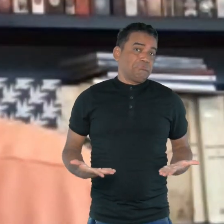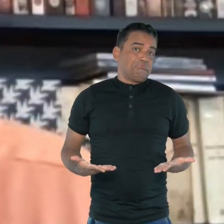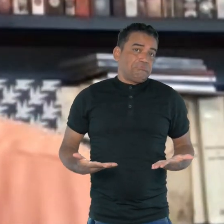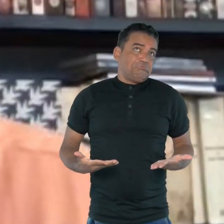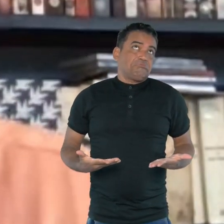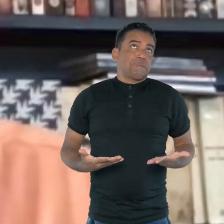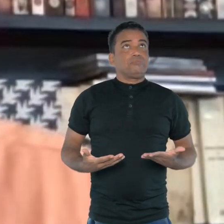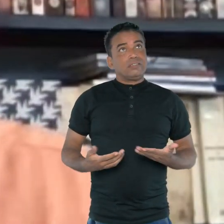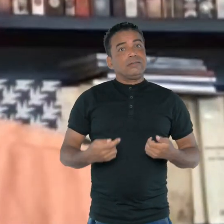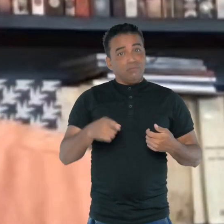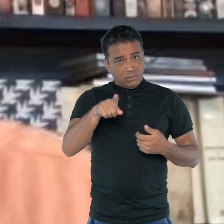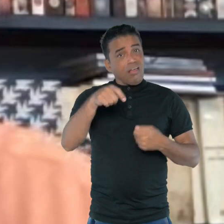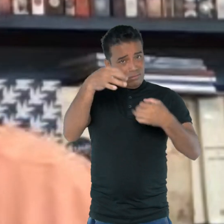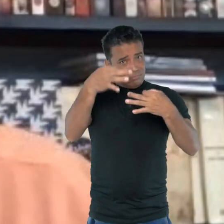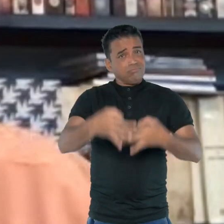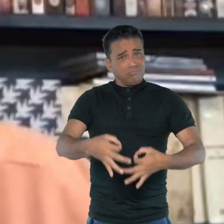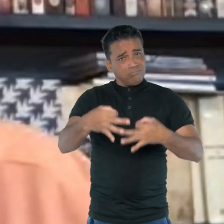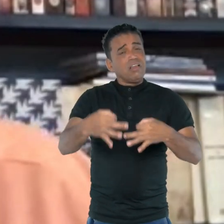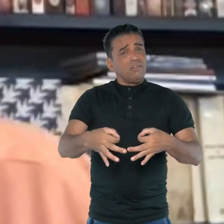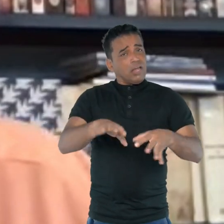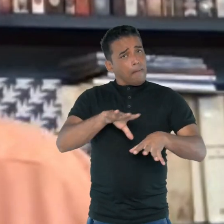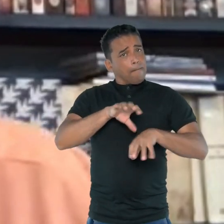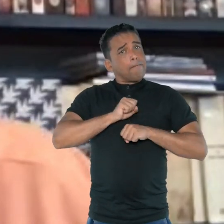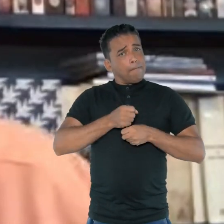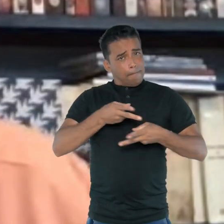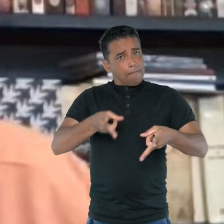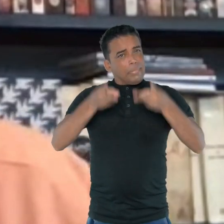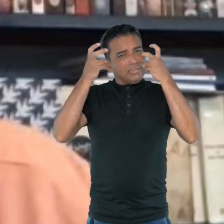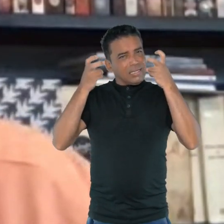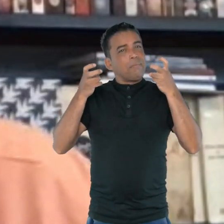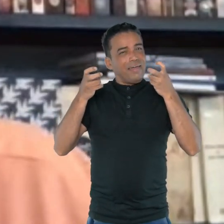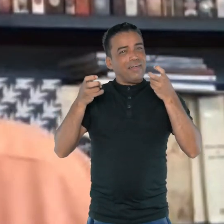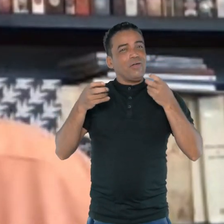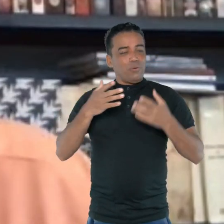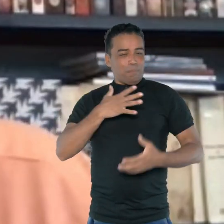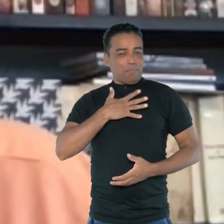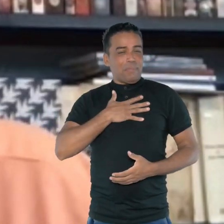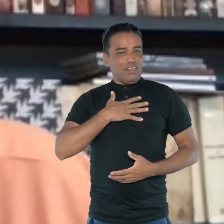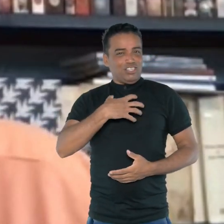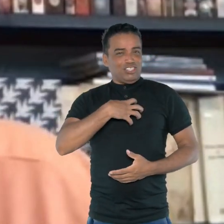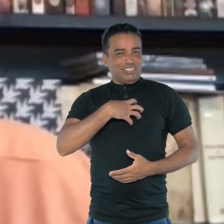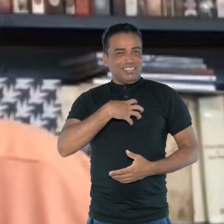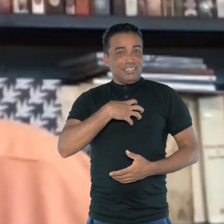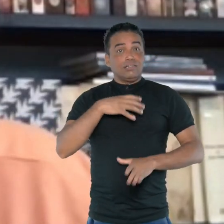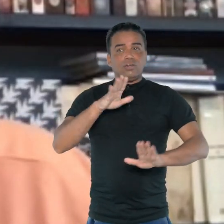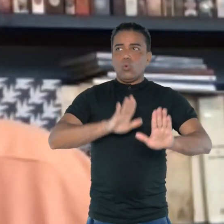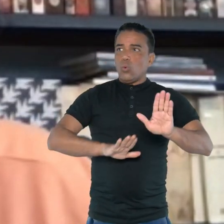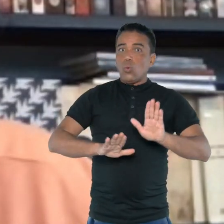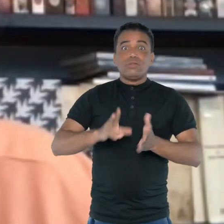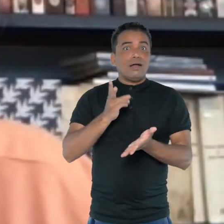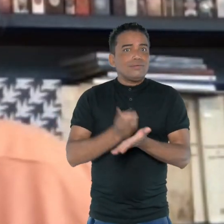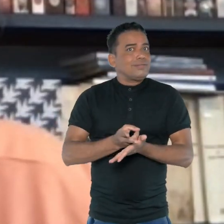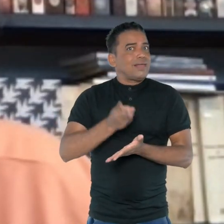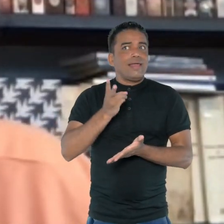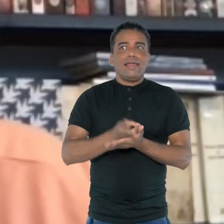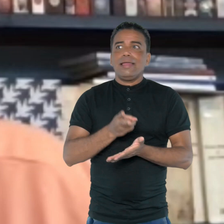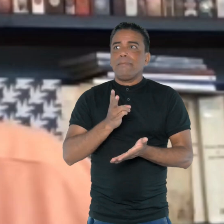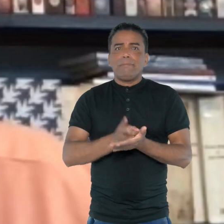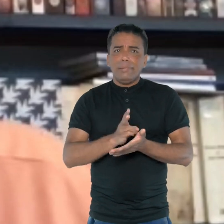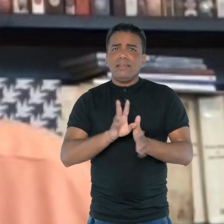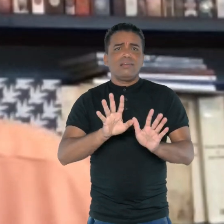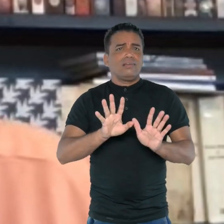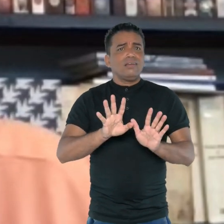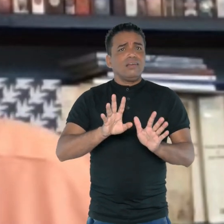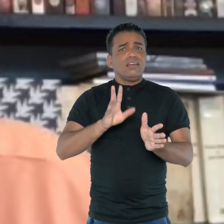Então, assim, você tem razão, você captou muito bem essa questão, um cuidado extremo em